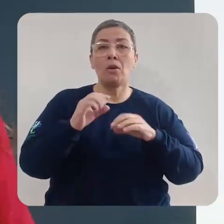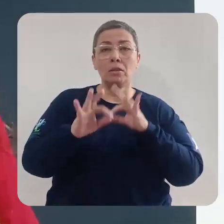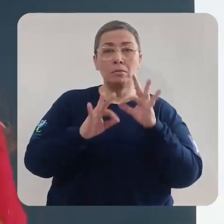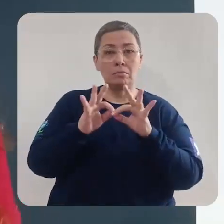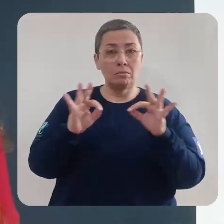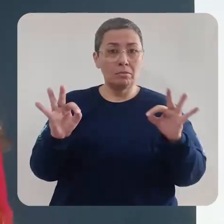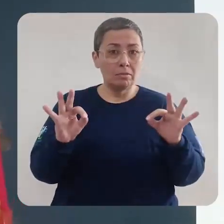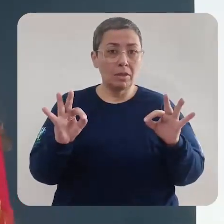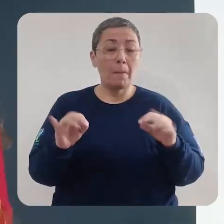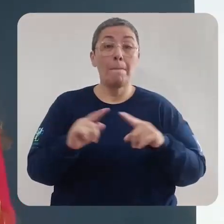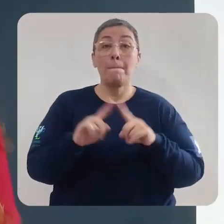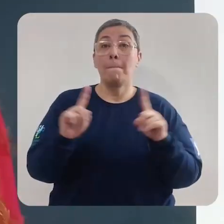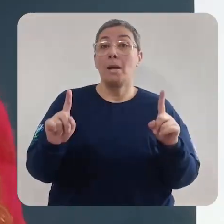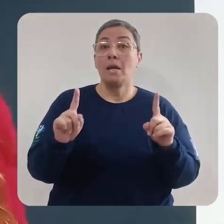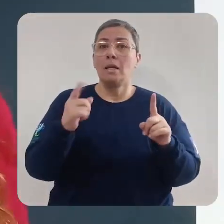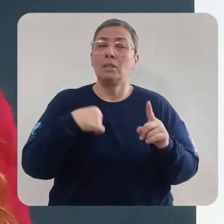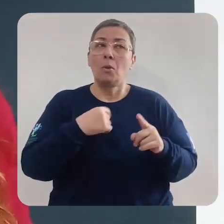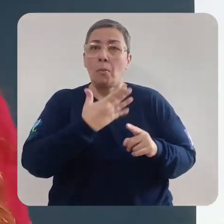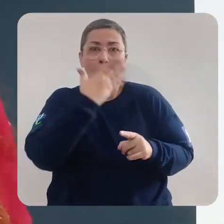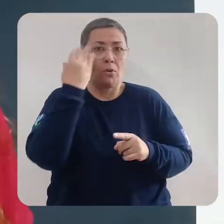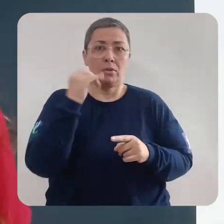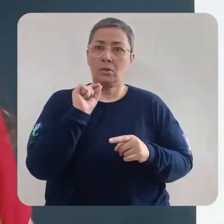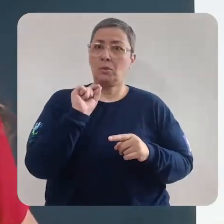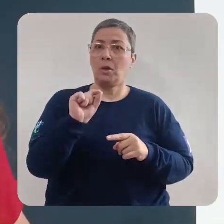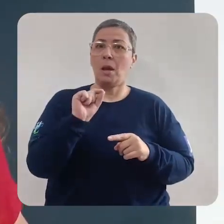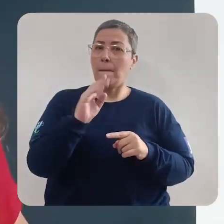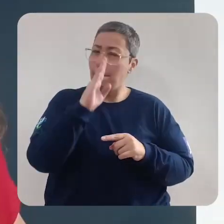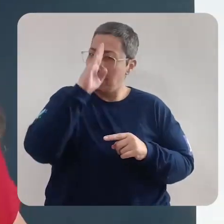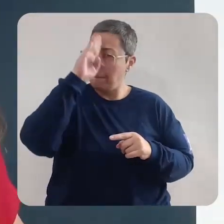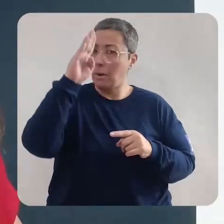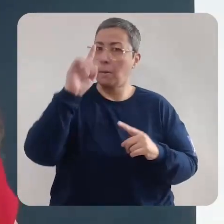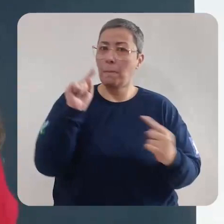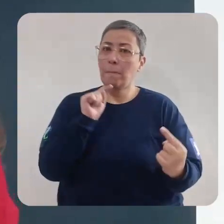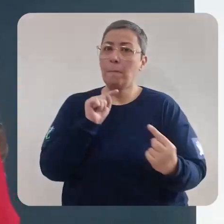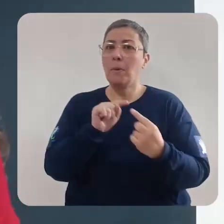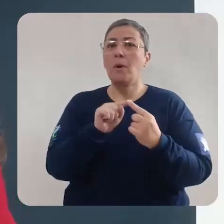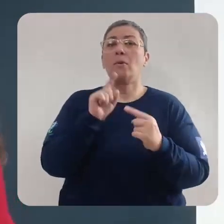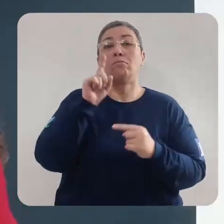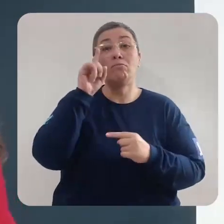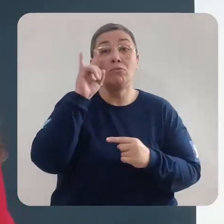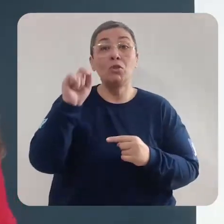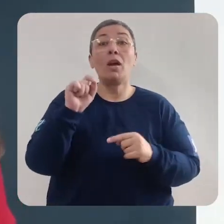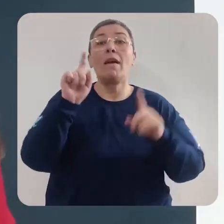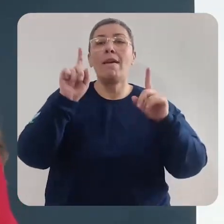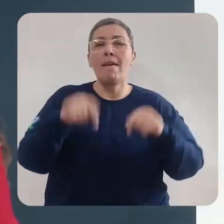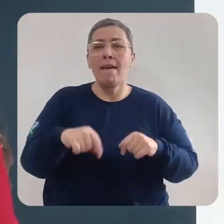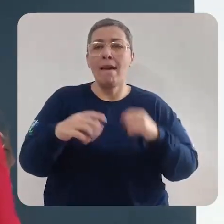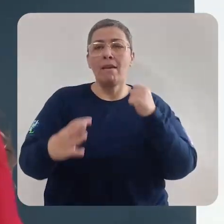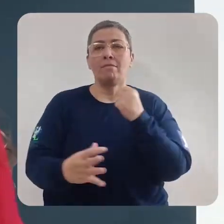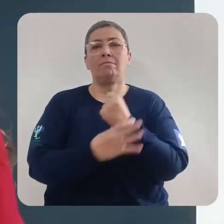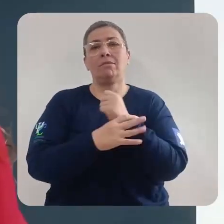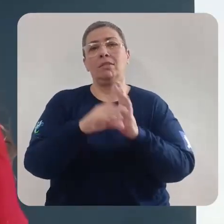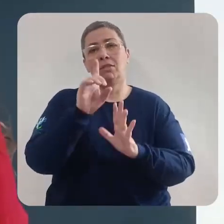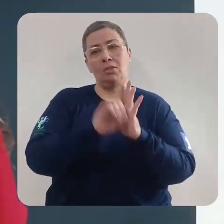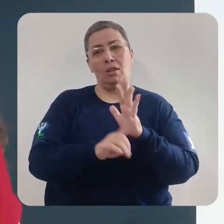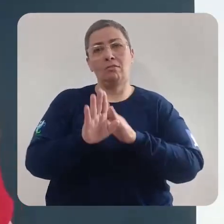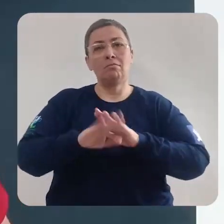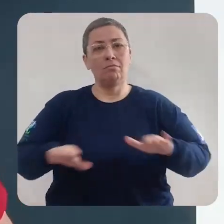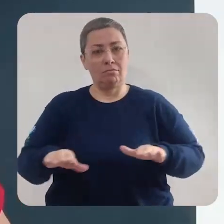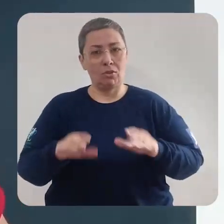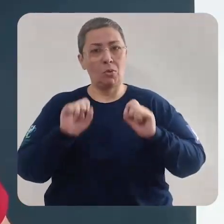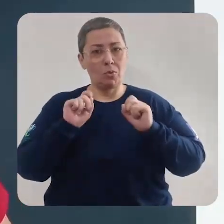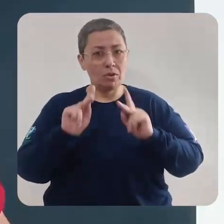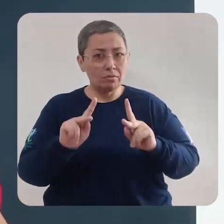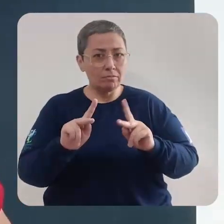comercialização para que as crianças pudessem ser presenteadas. Mas a gente não vai esquecer que o principal objetivo desse dia é